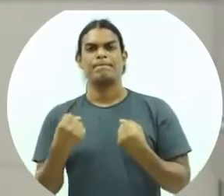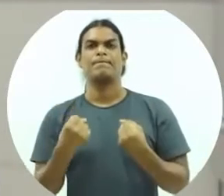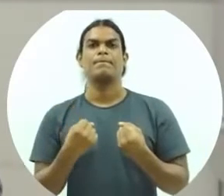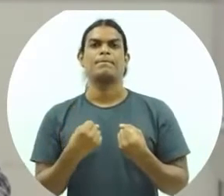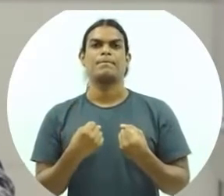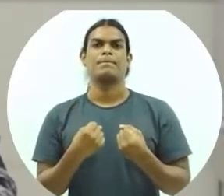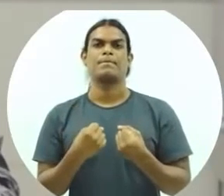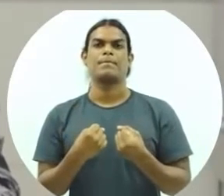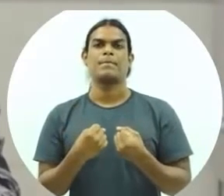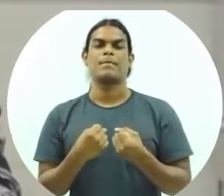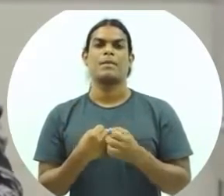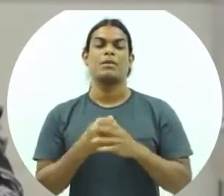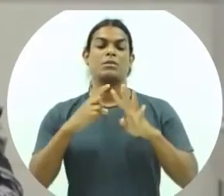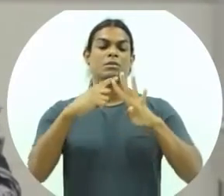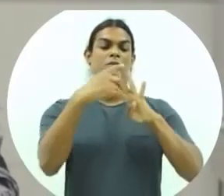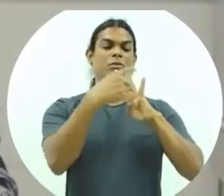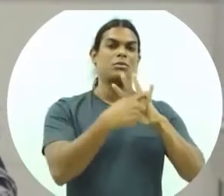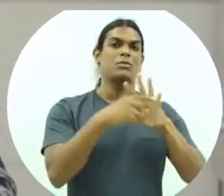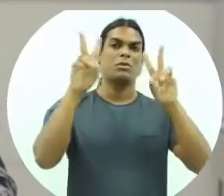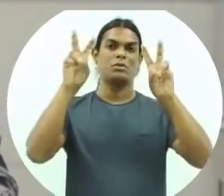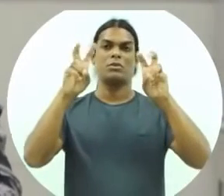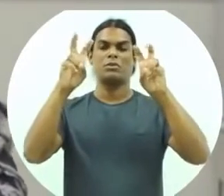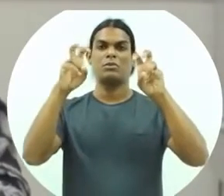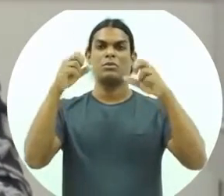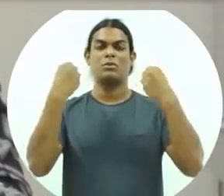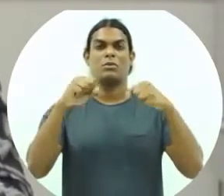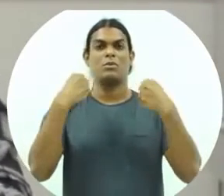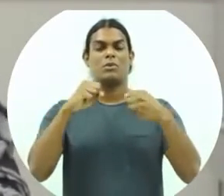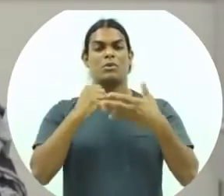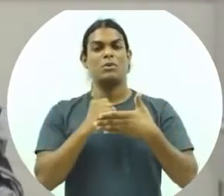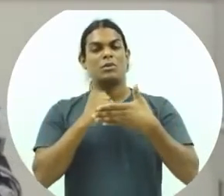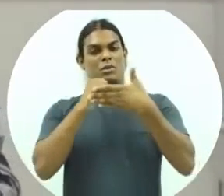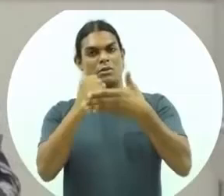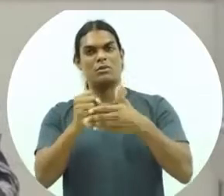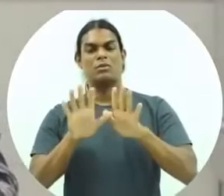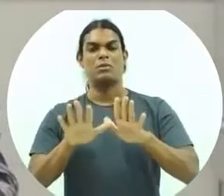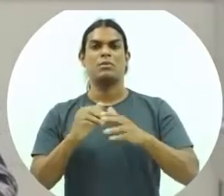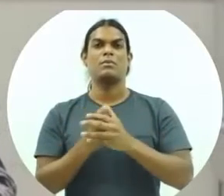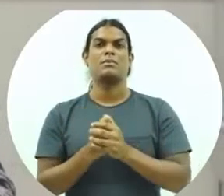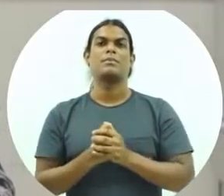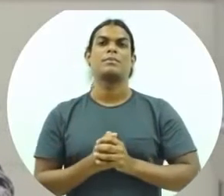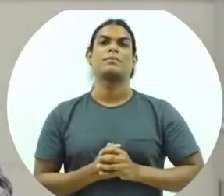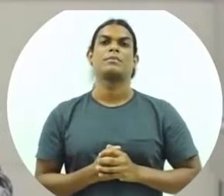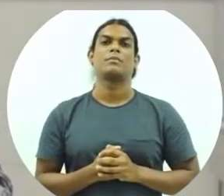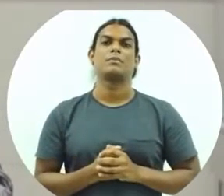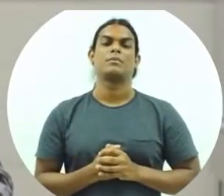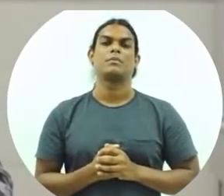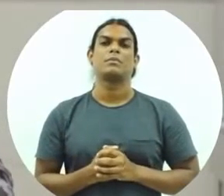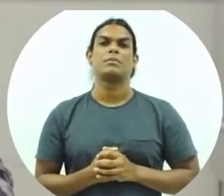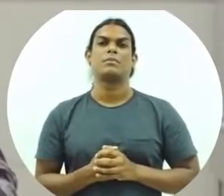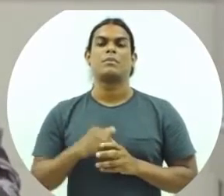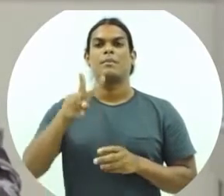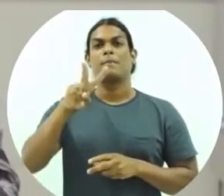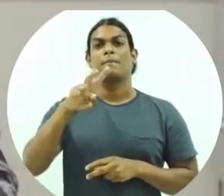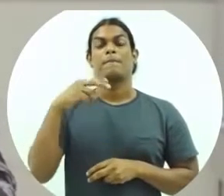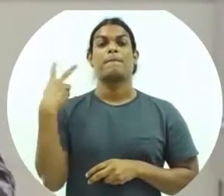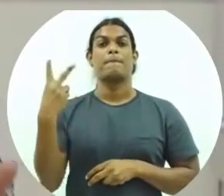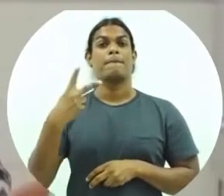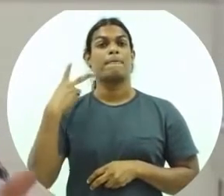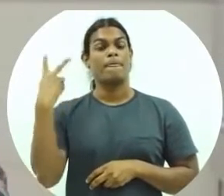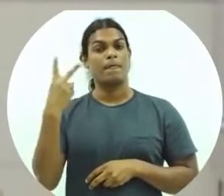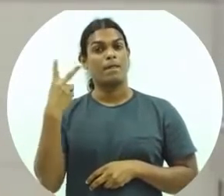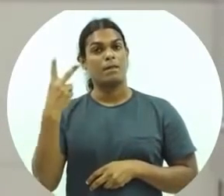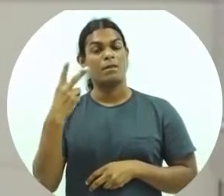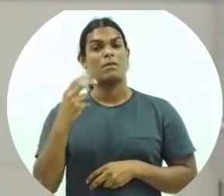esforço individual são 4 fatores que podem afetá-lo. O valor das recompensas, ou seja,